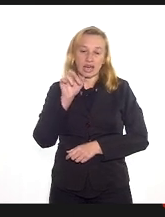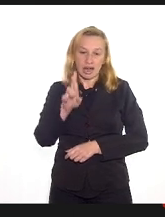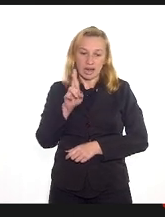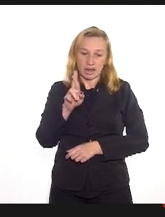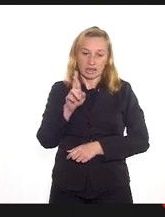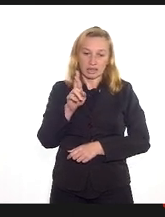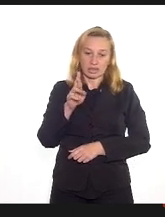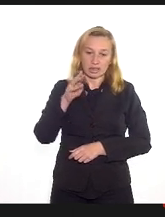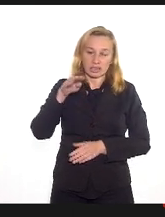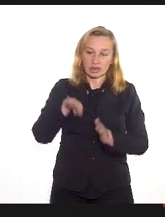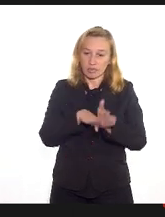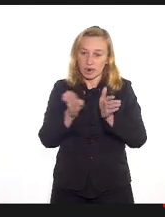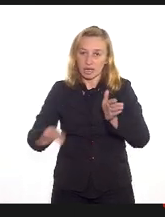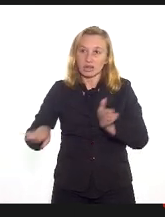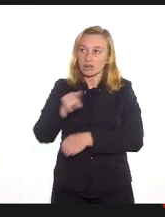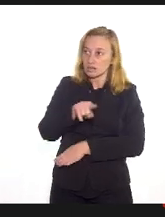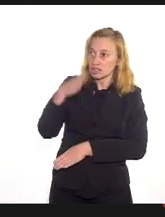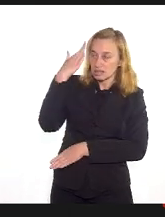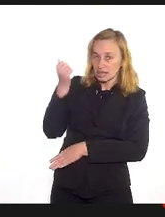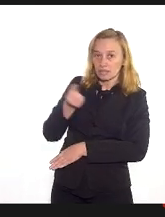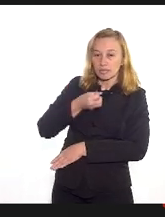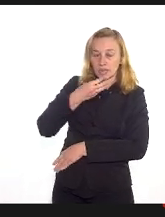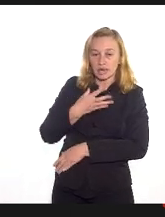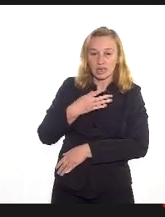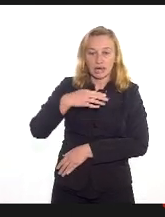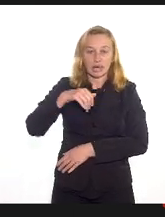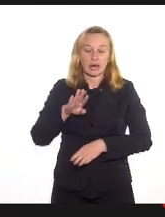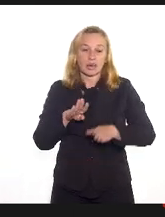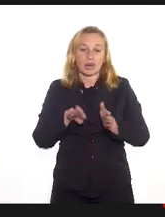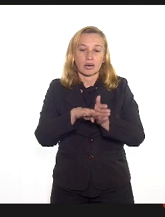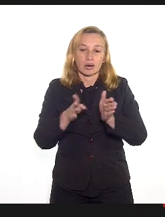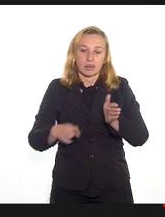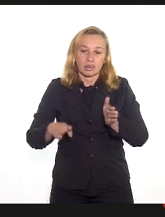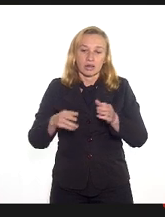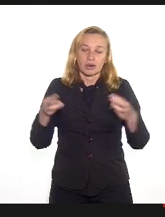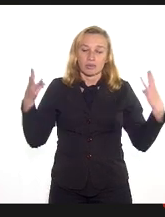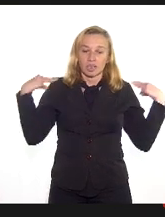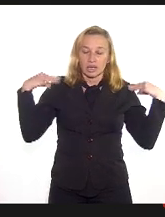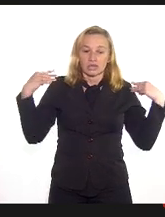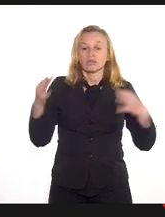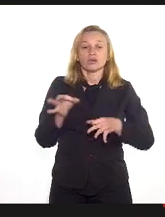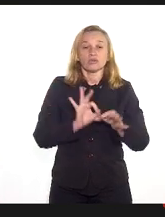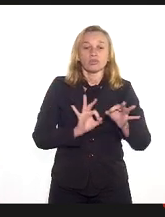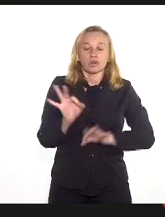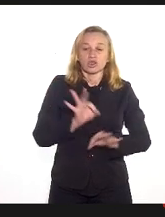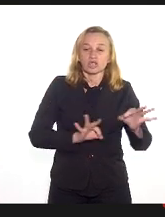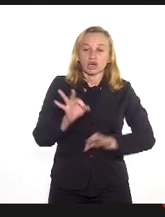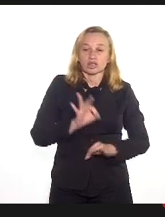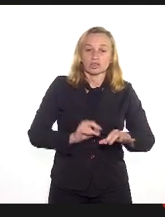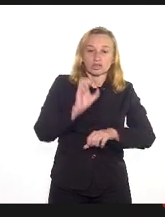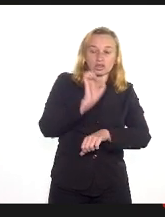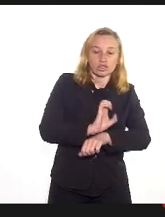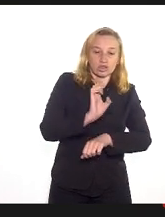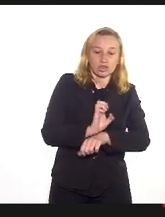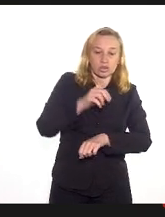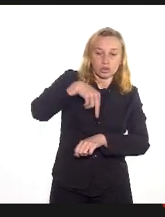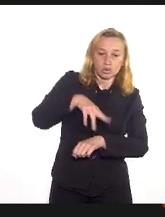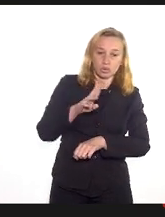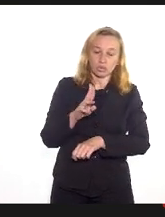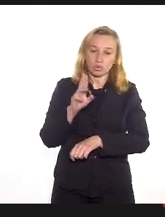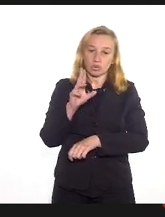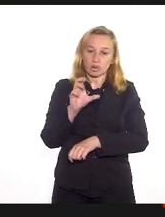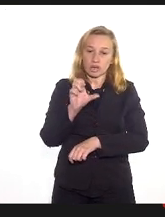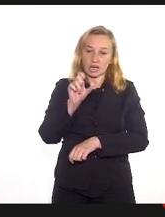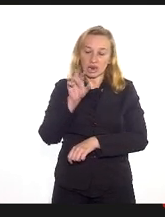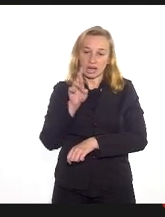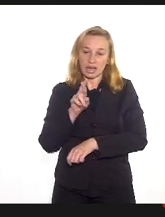senhores sabem, e as senhoras sabem muito bem, a Marinha tem um projeto, um programa de Estado de ter um submarino de propulsão nuclear, e dá para imaginar